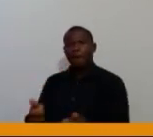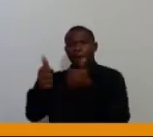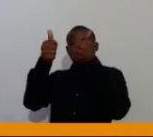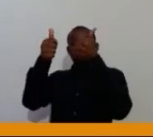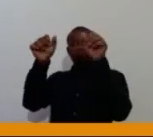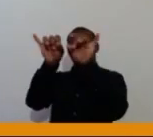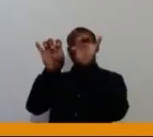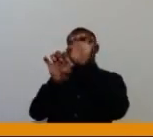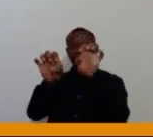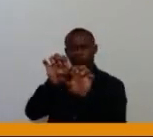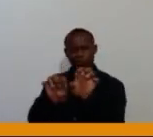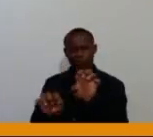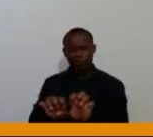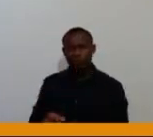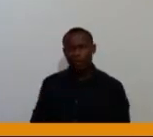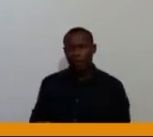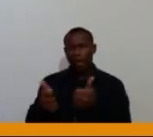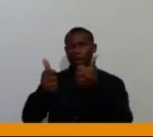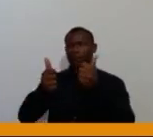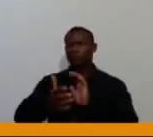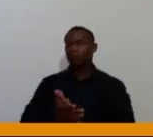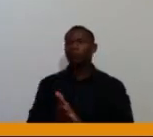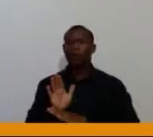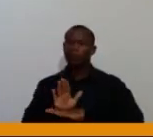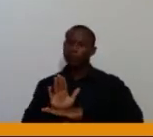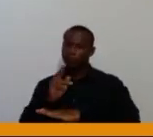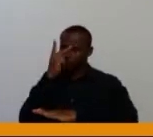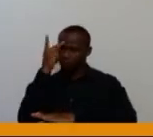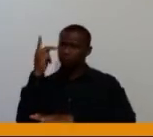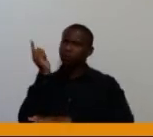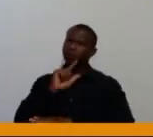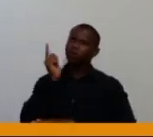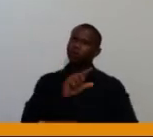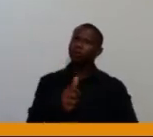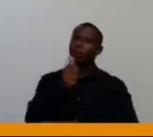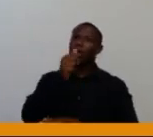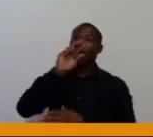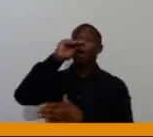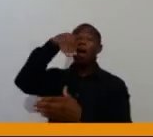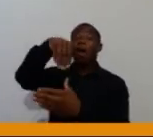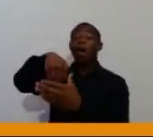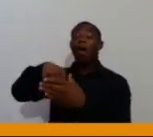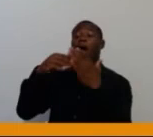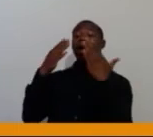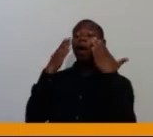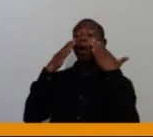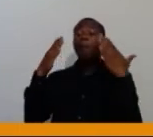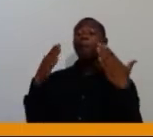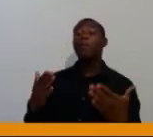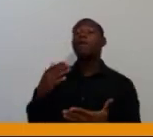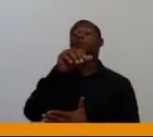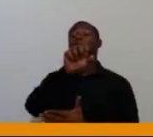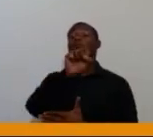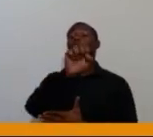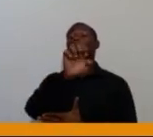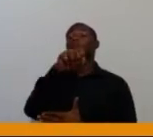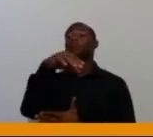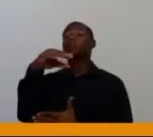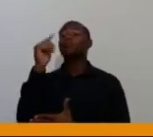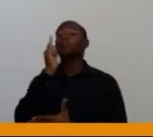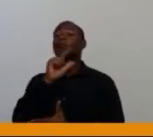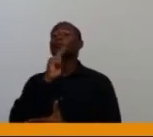Então, isso também mostrou para a rede que é interessante a rede, no que se refere à